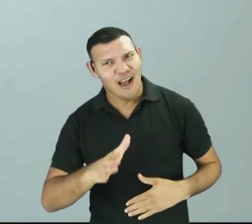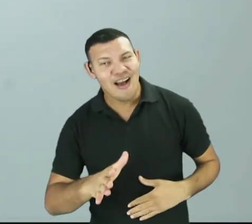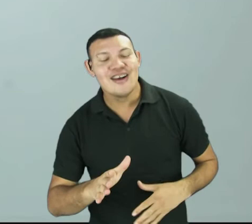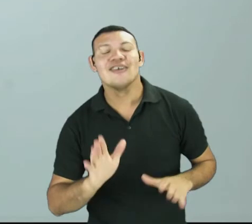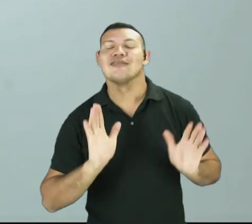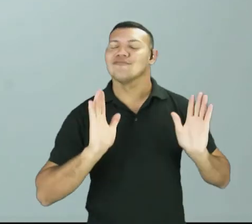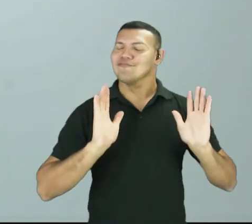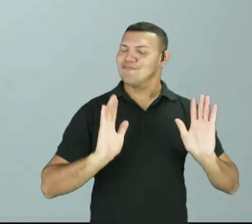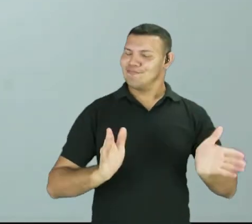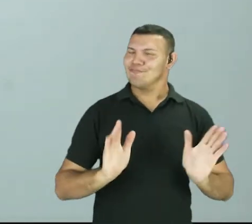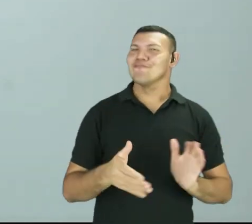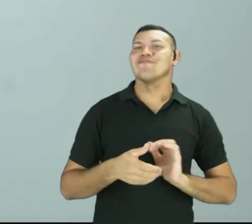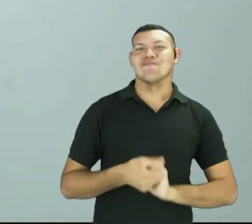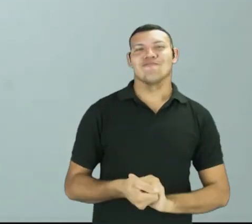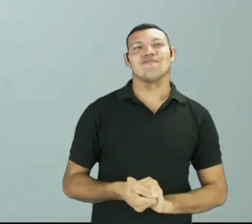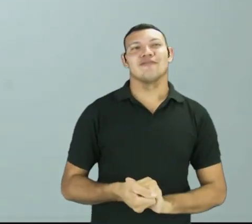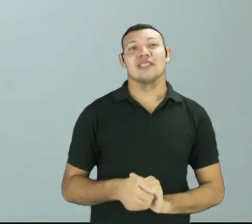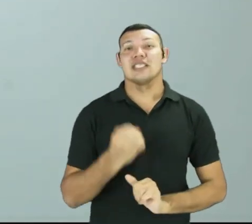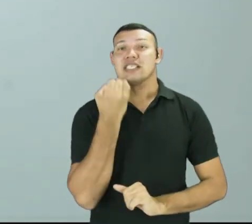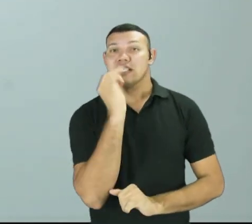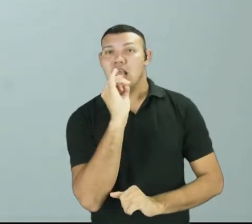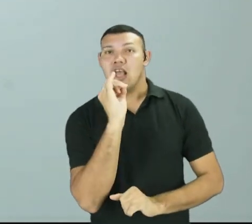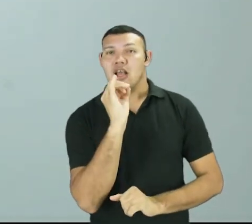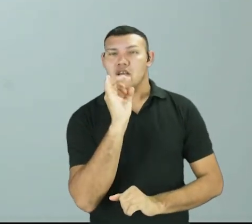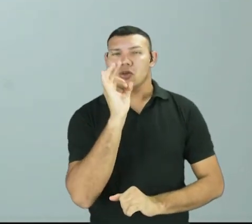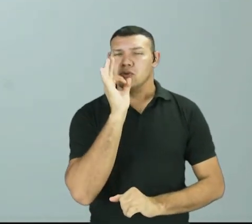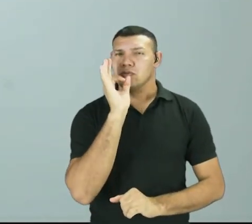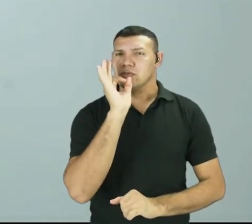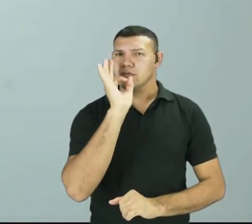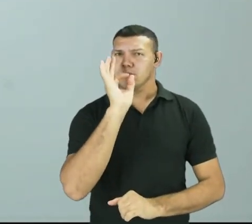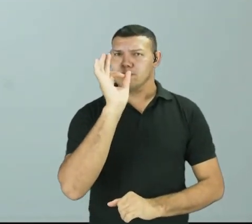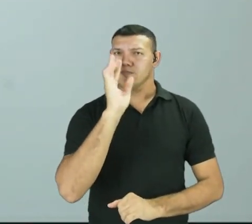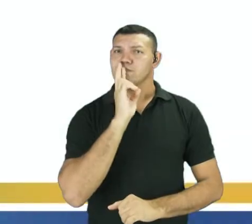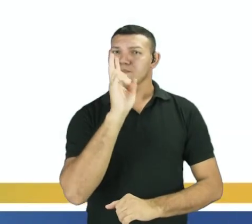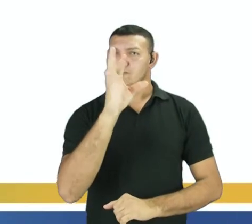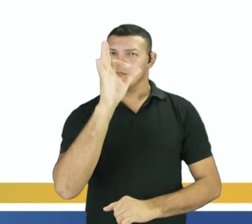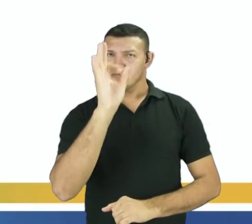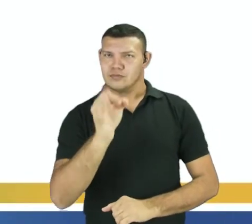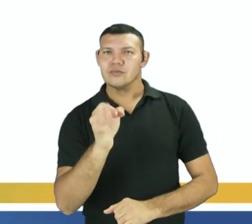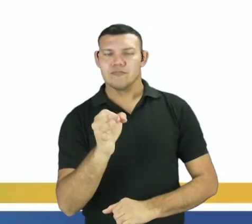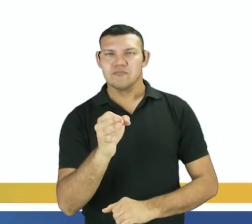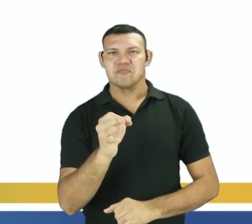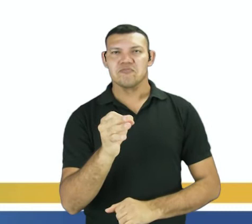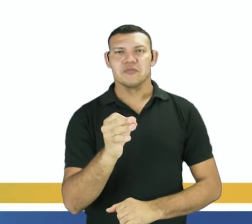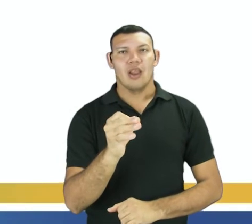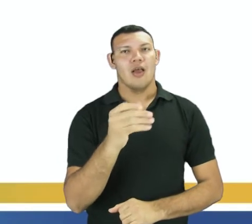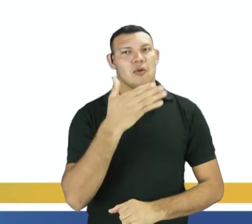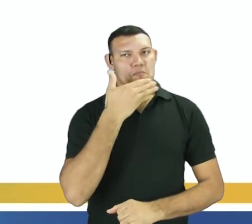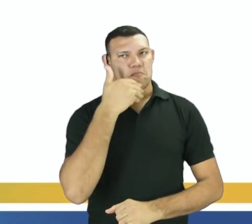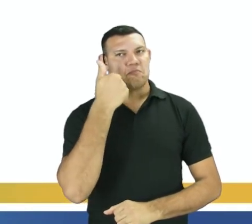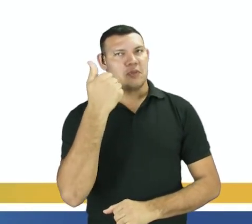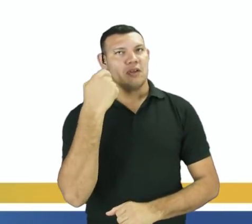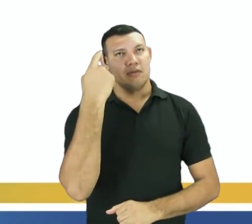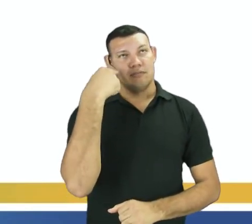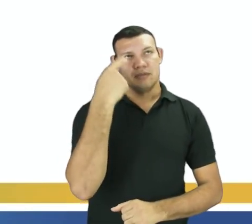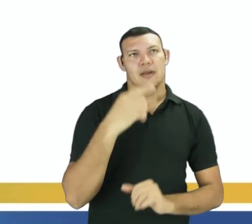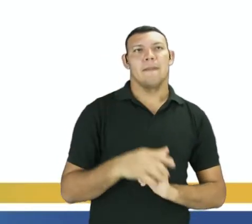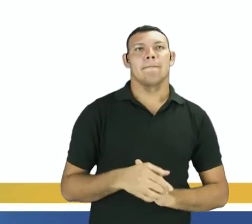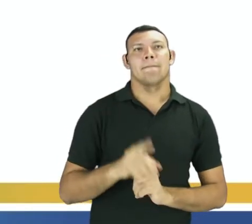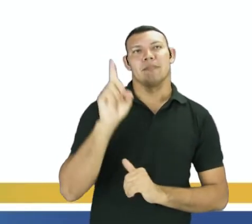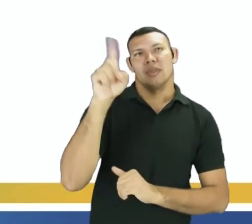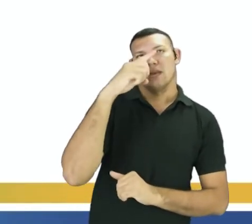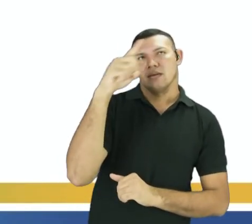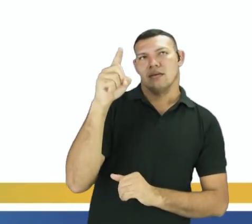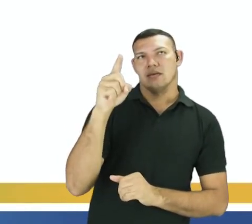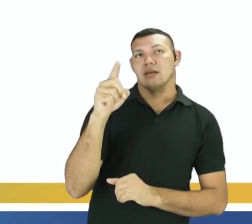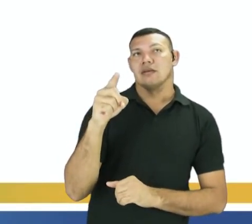vai mudar a alimentação. Ou ela, se for o caso. Certo? Vamos para a atividade, pessoal? Vamos ver se você prestou atenção na aula?